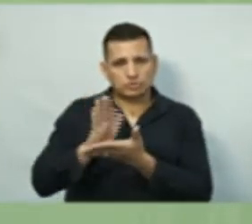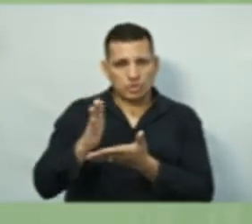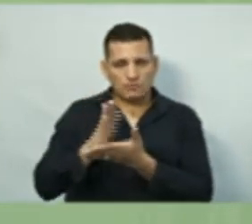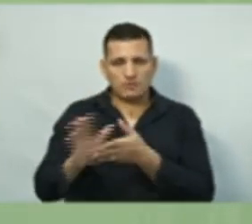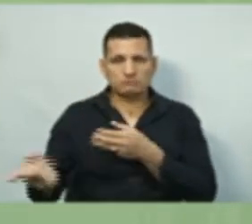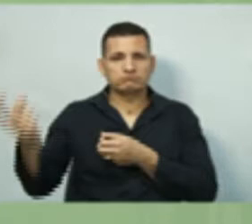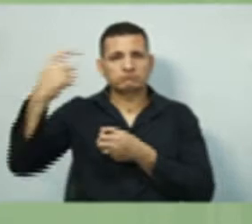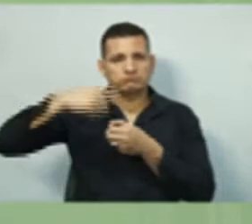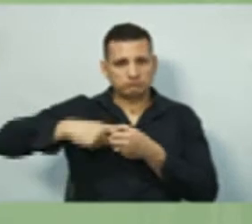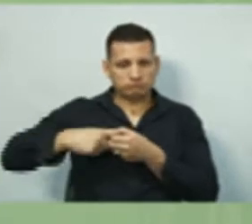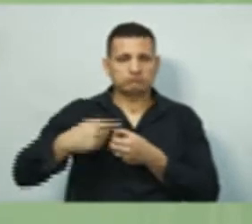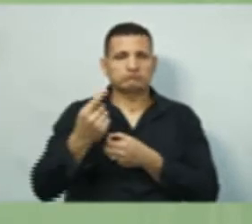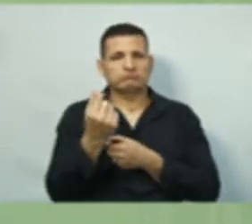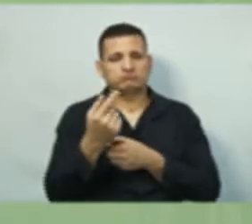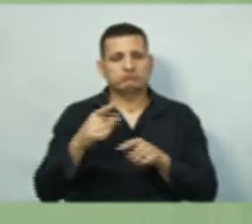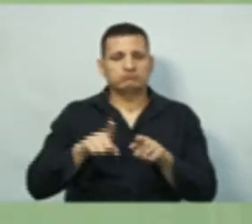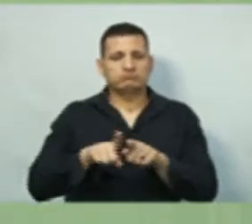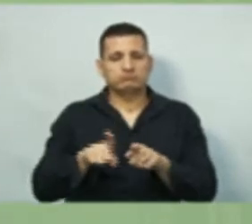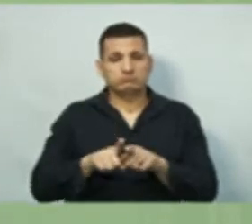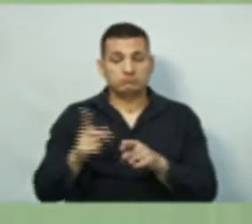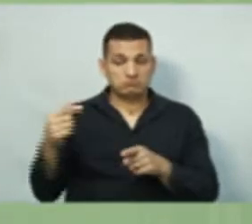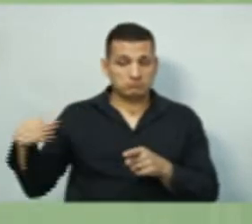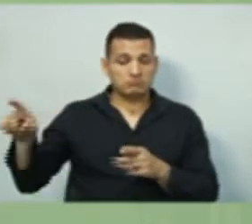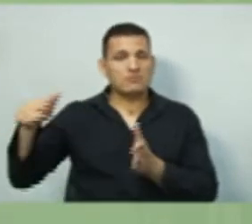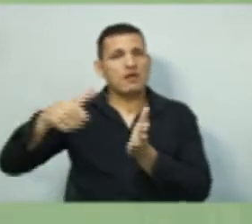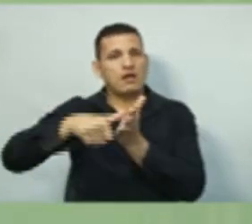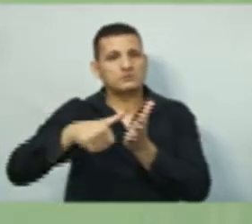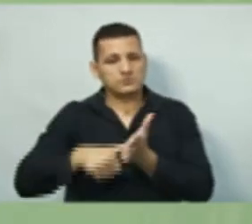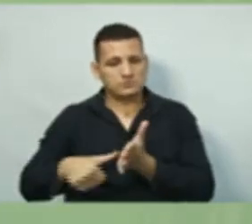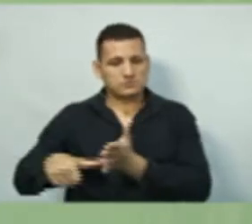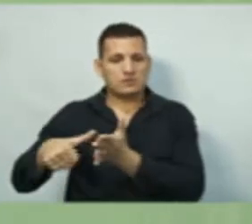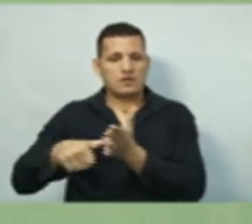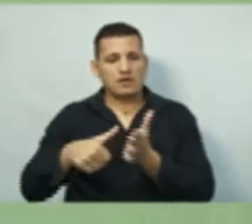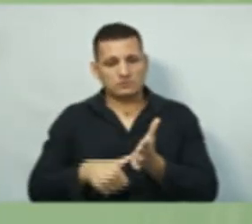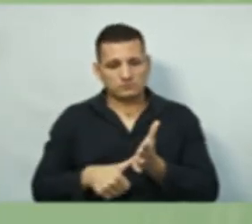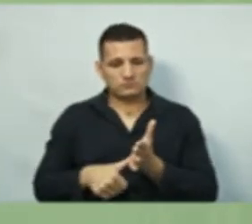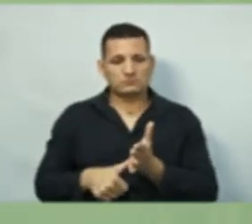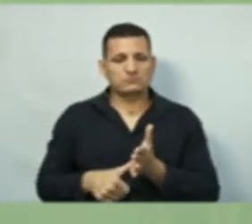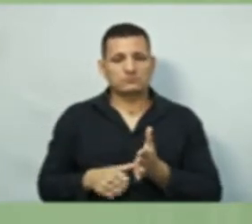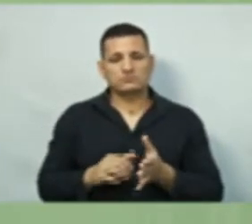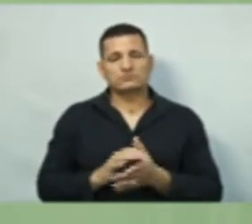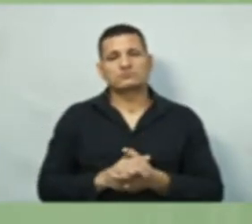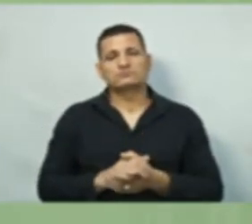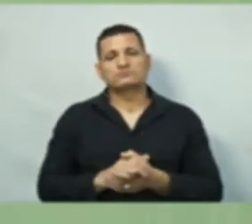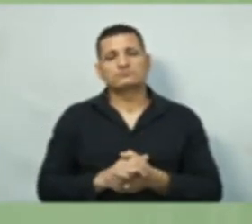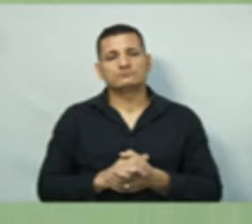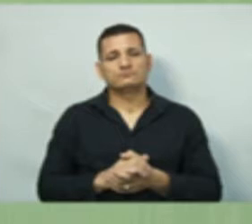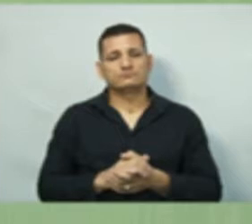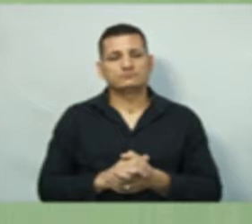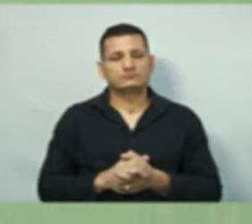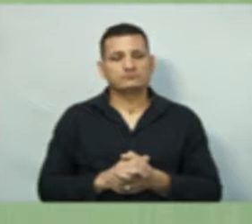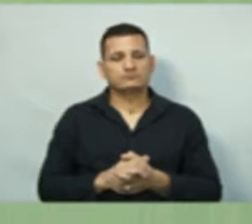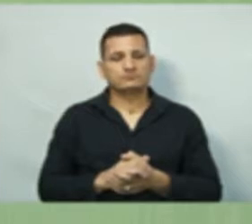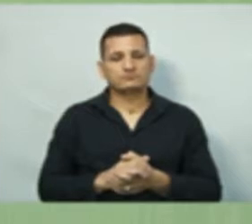operações realizadas pelo associado, salvo deliberação em contrário da Assembleia Geral.